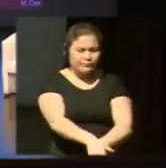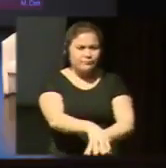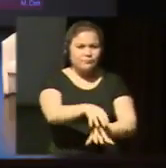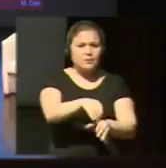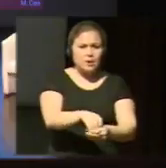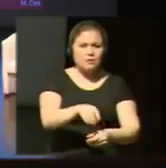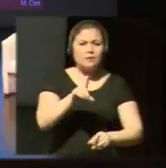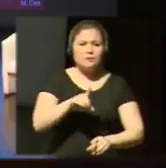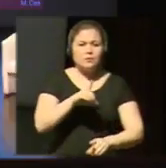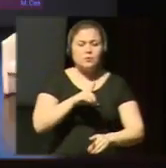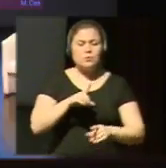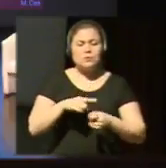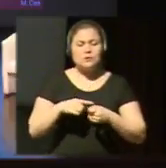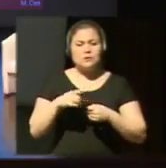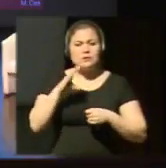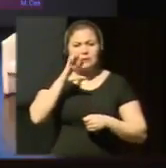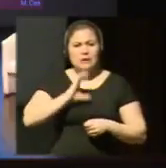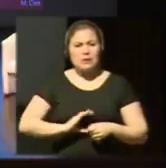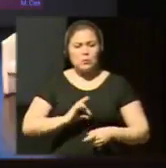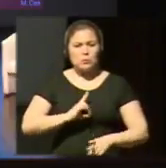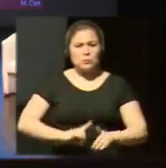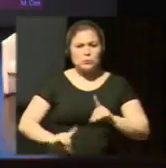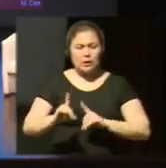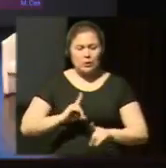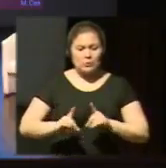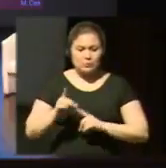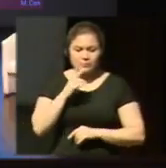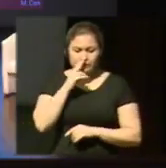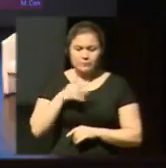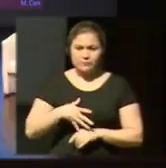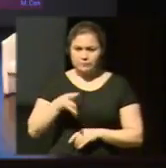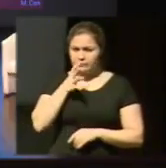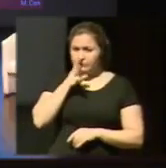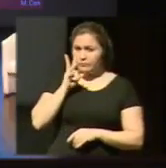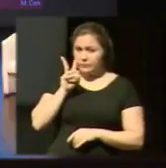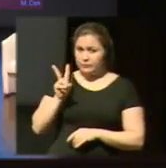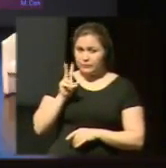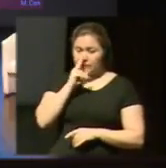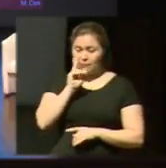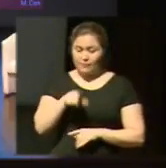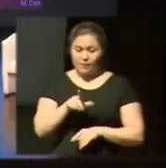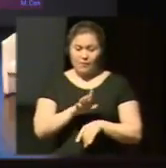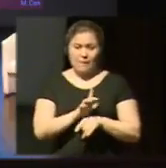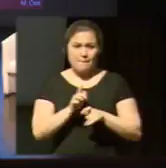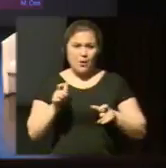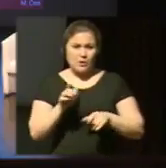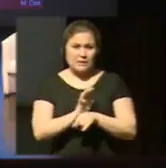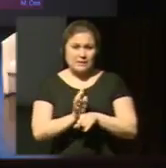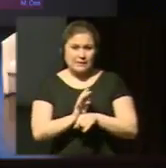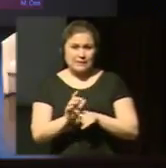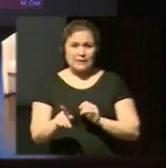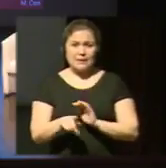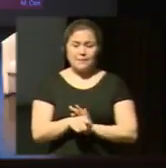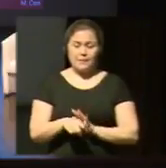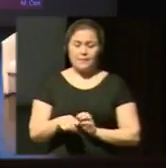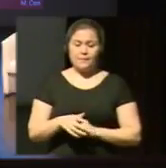no diálogo. Aqui vemos, esse é o maior cinema do estado de Baden-Württemberg,